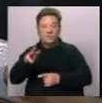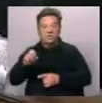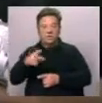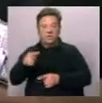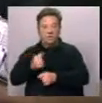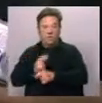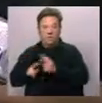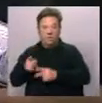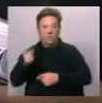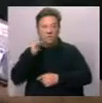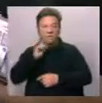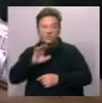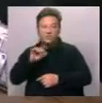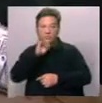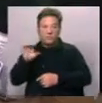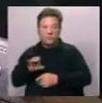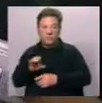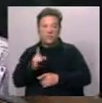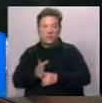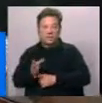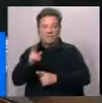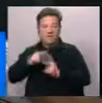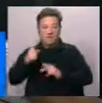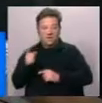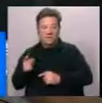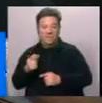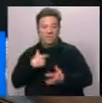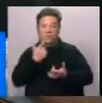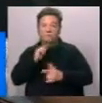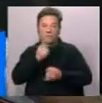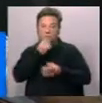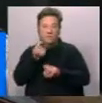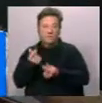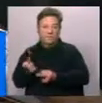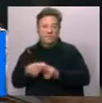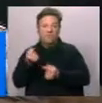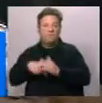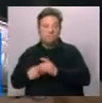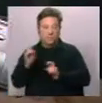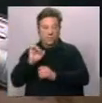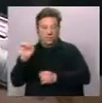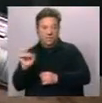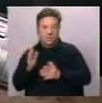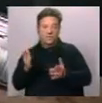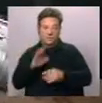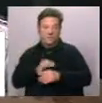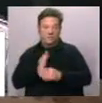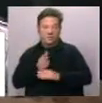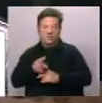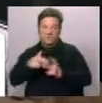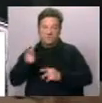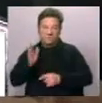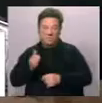esse montante salame utilizava através da música e não faz poderes mutantes fundos comunitários e vêem nessa constituem